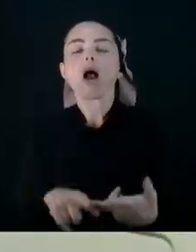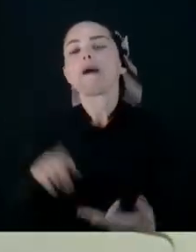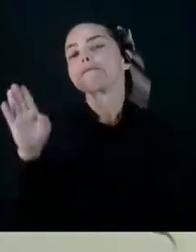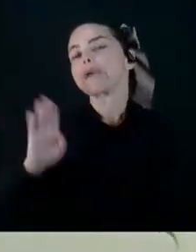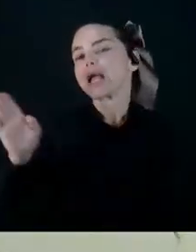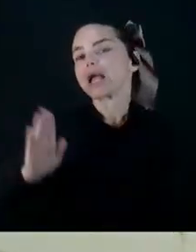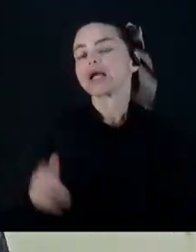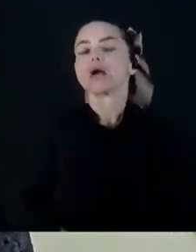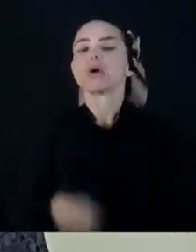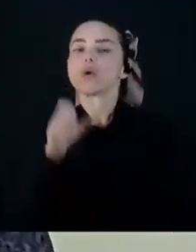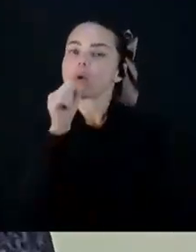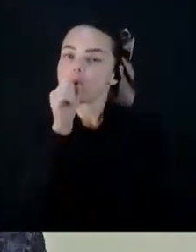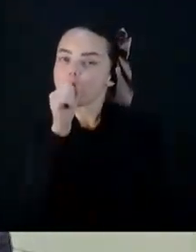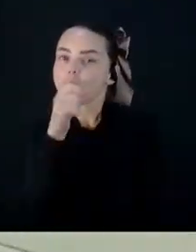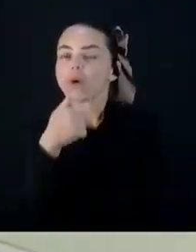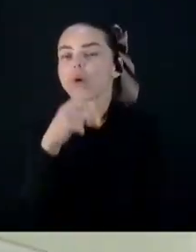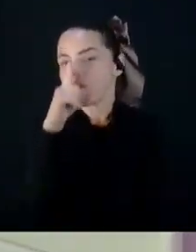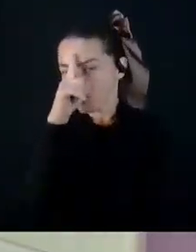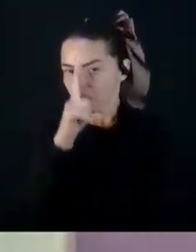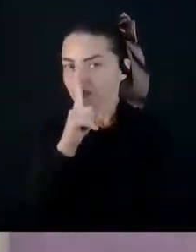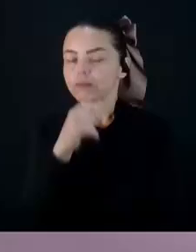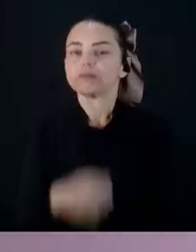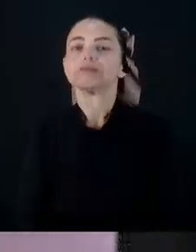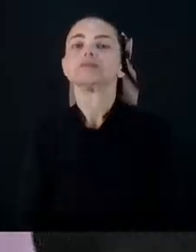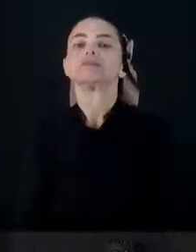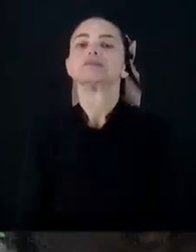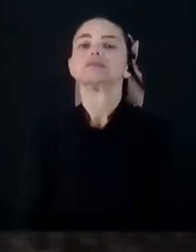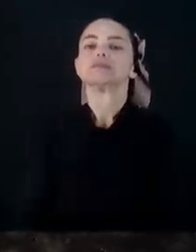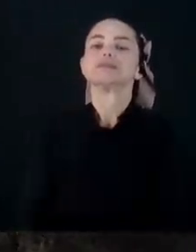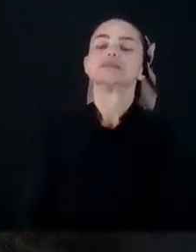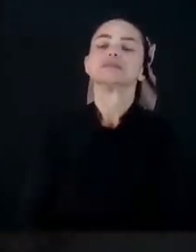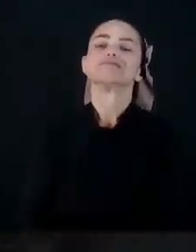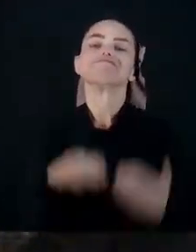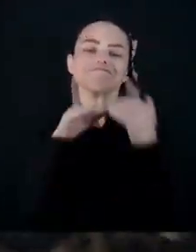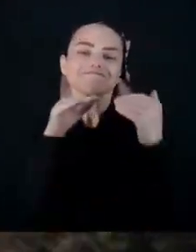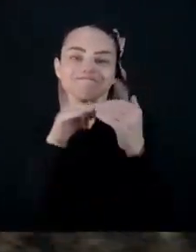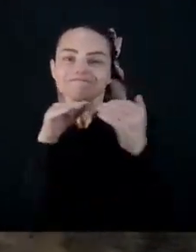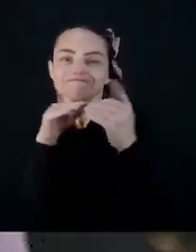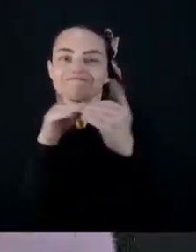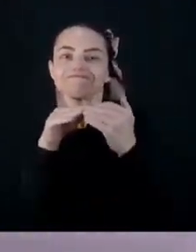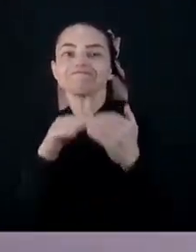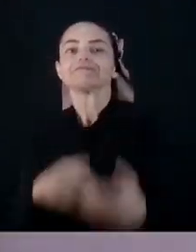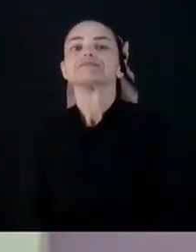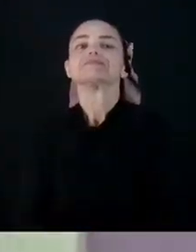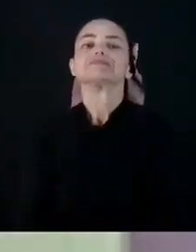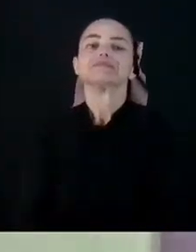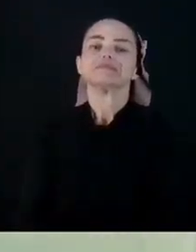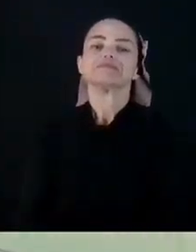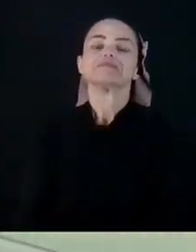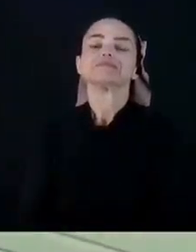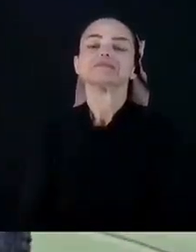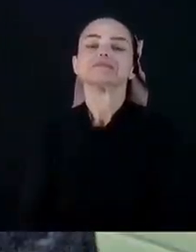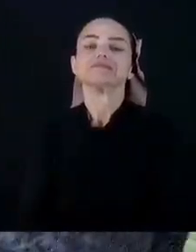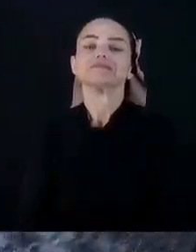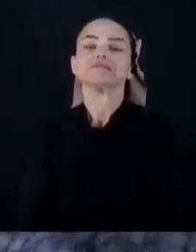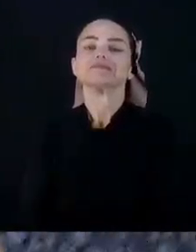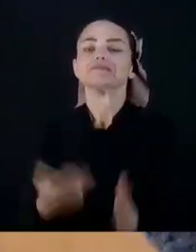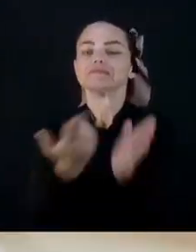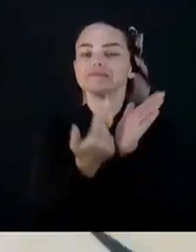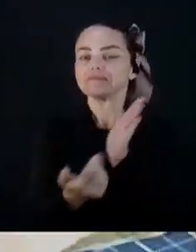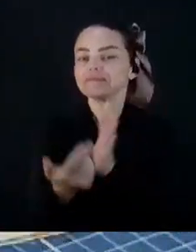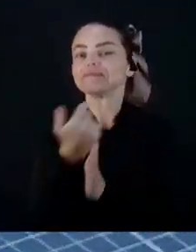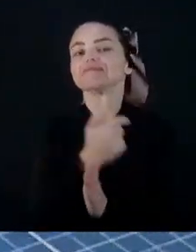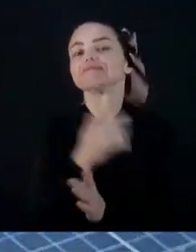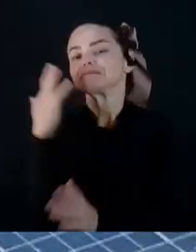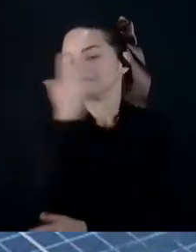né? Um amarelinho, azulzinho. Uma cor de linha que converse ali com a estampa. Exatamente, que converse com a estampa. Que fica mais bonito, né?